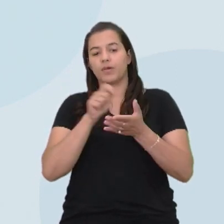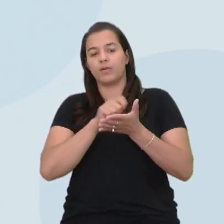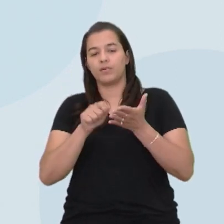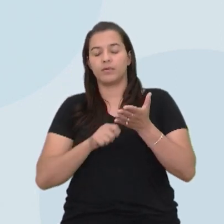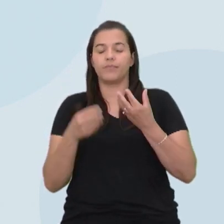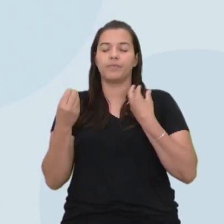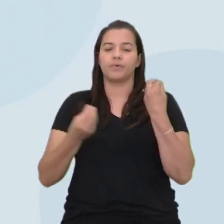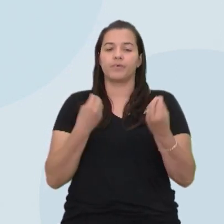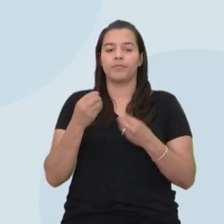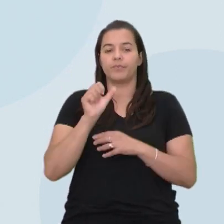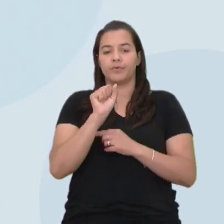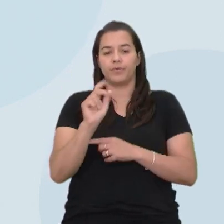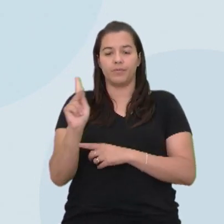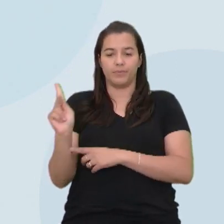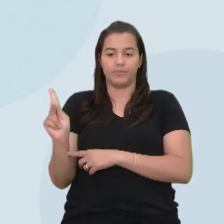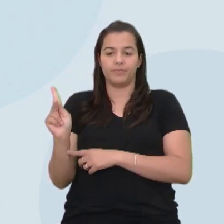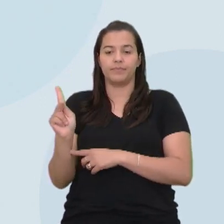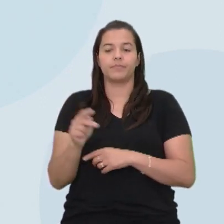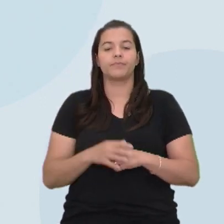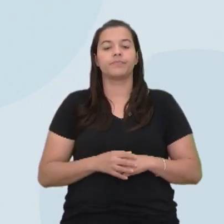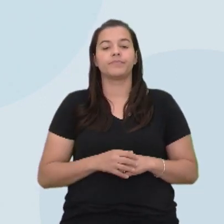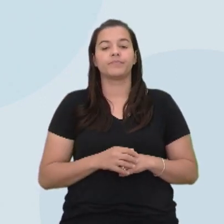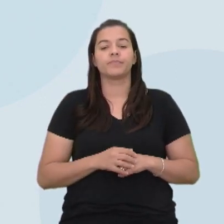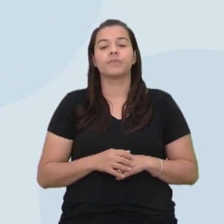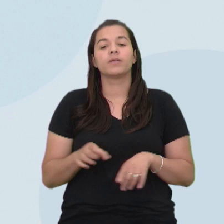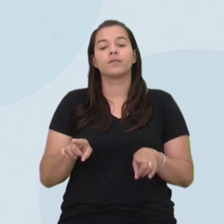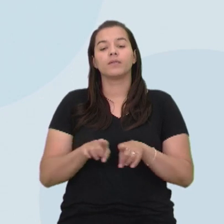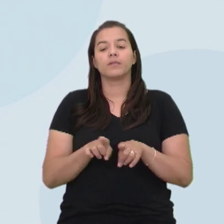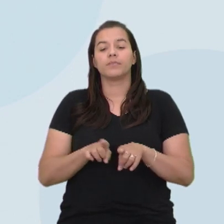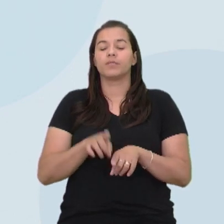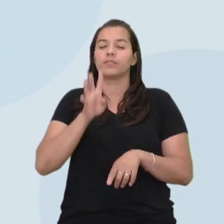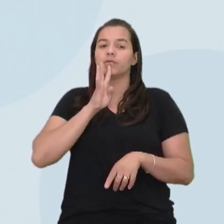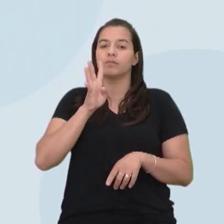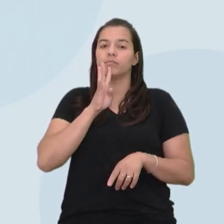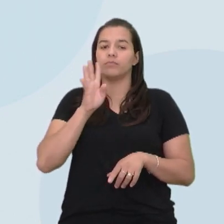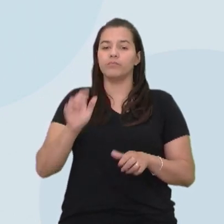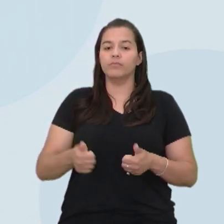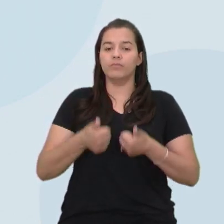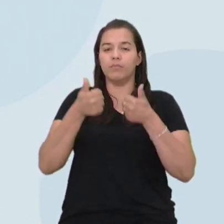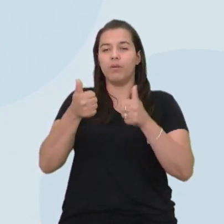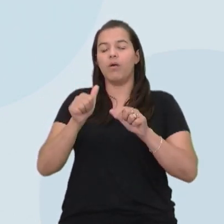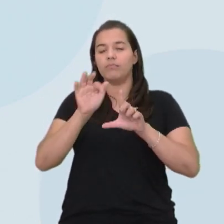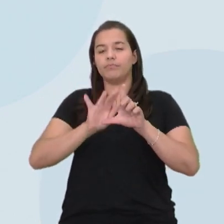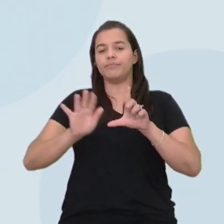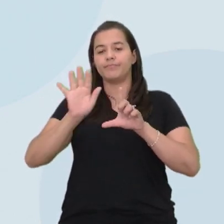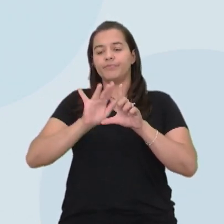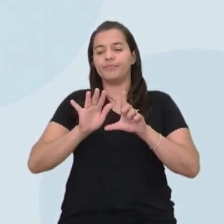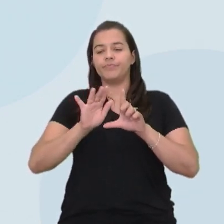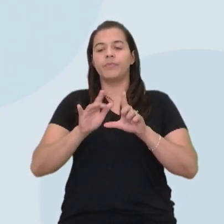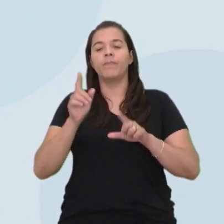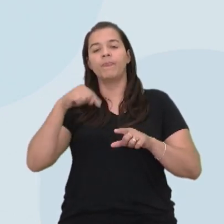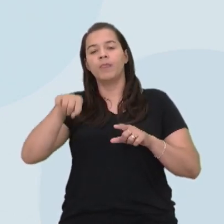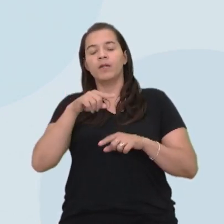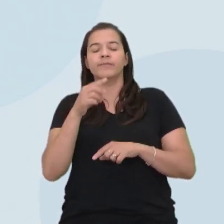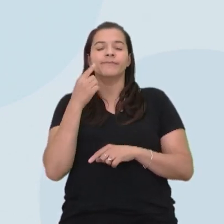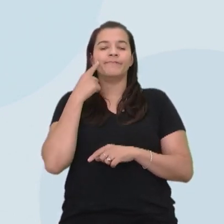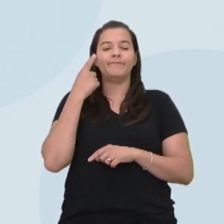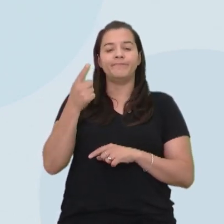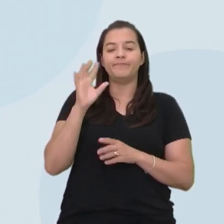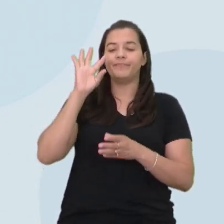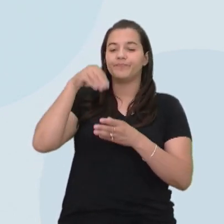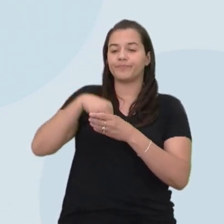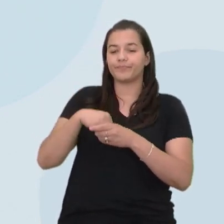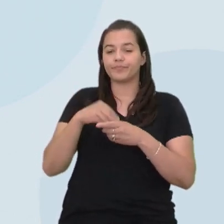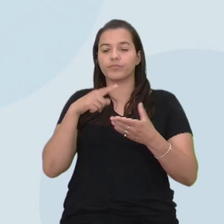plataforma. Aula 2, conhecendo a plataforma. Aí eu falei de cada área do Scratch, para você saber onde coloca cenário, onde